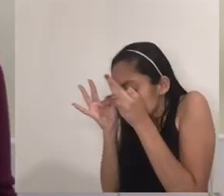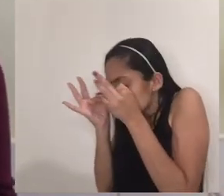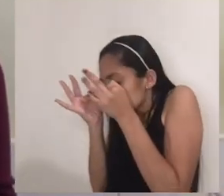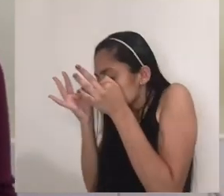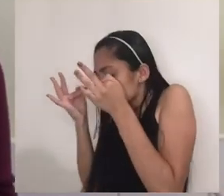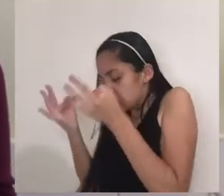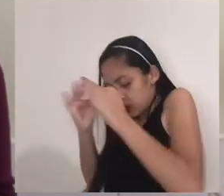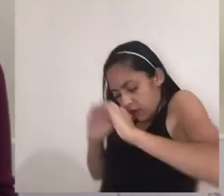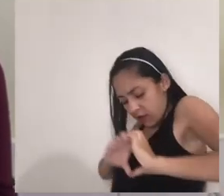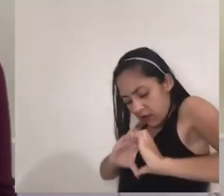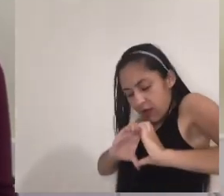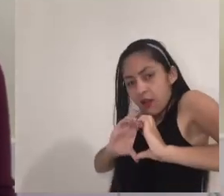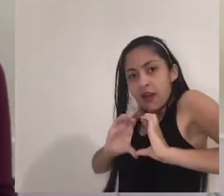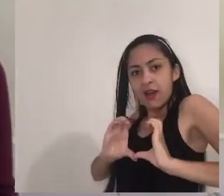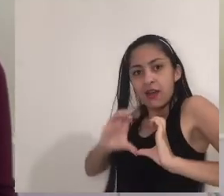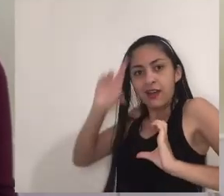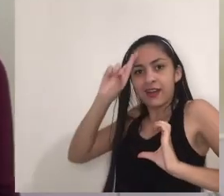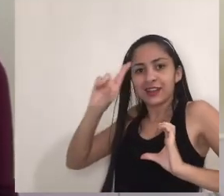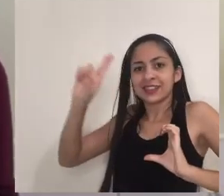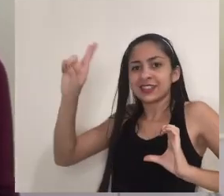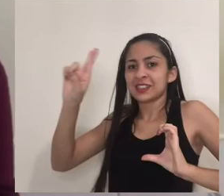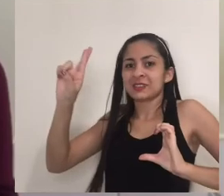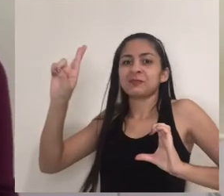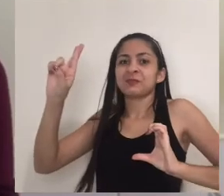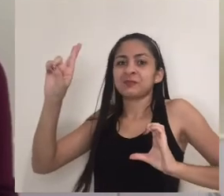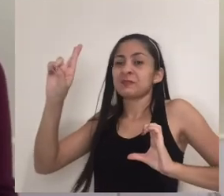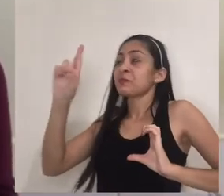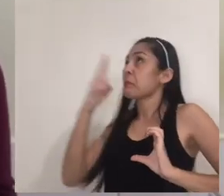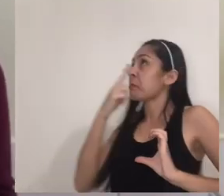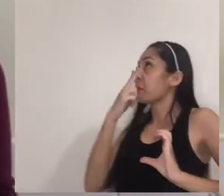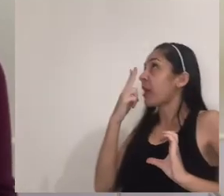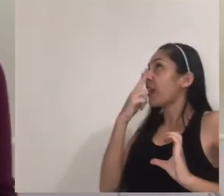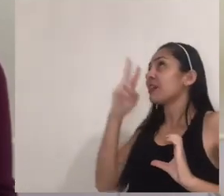diante dele e buscarmos ser mais